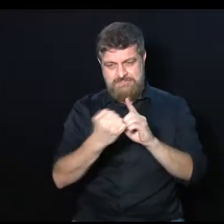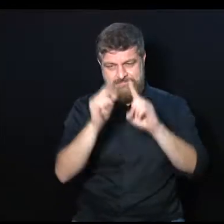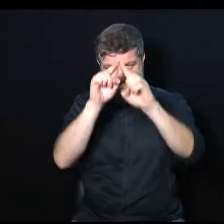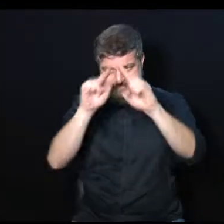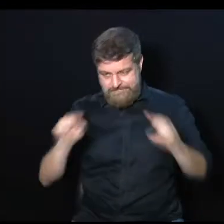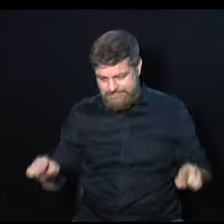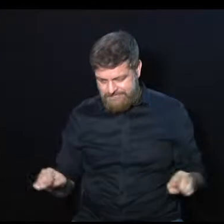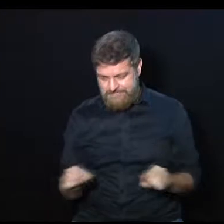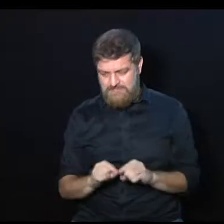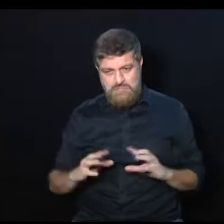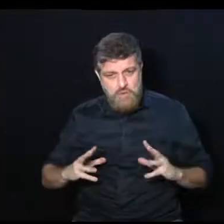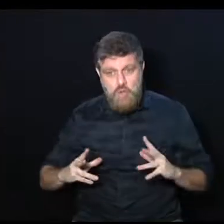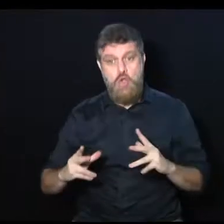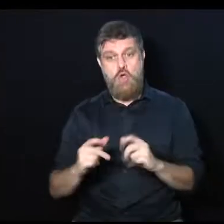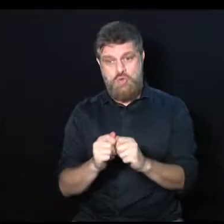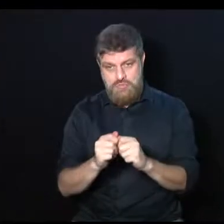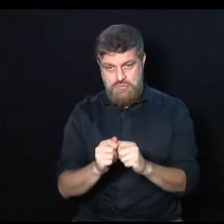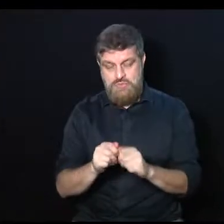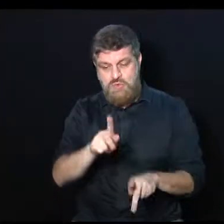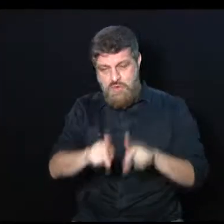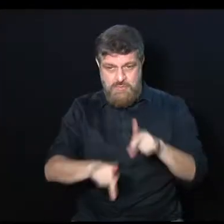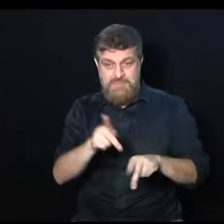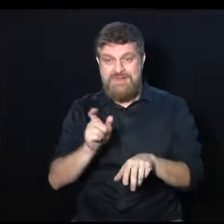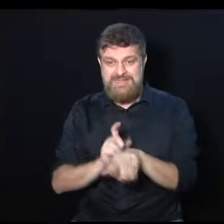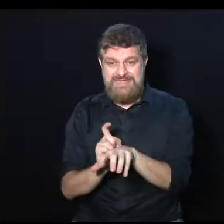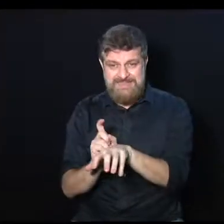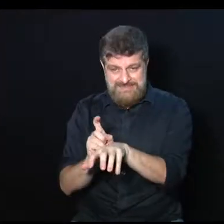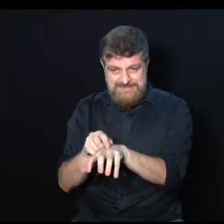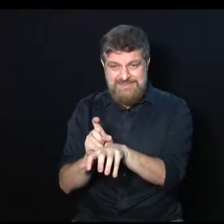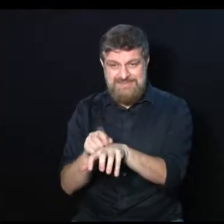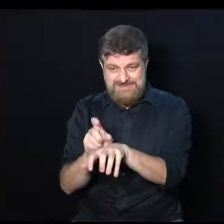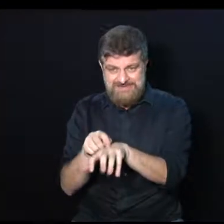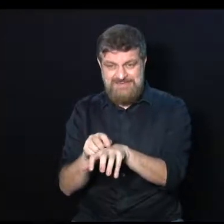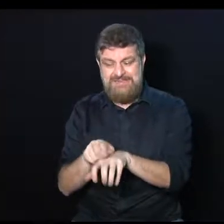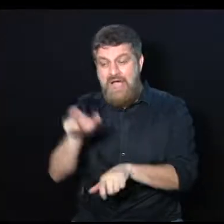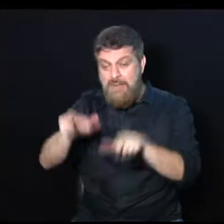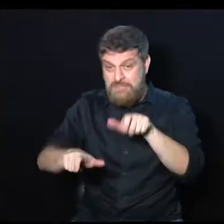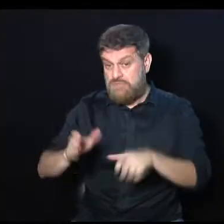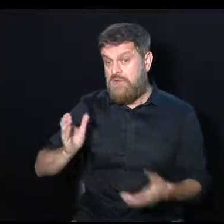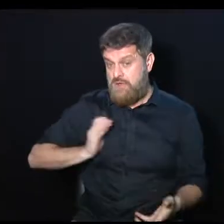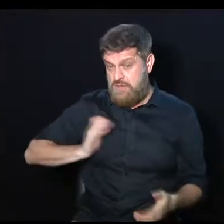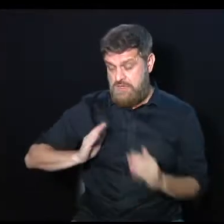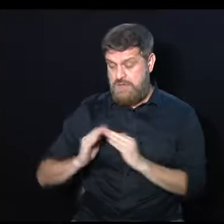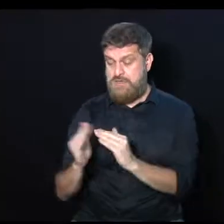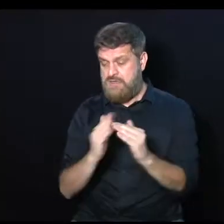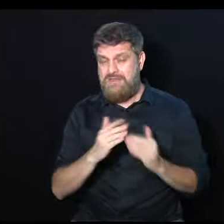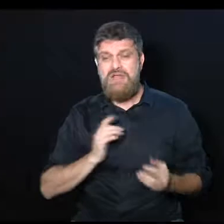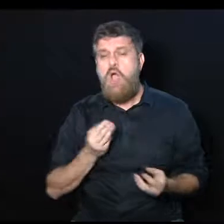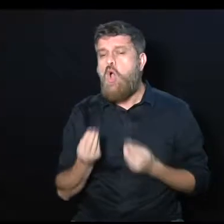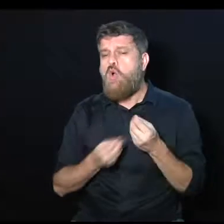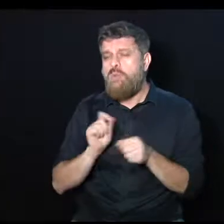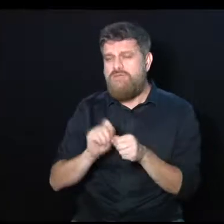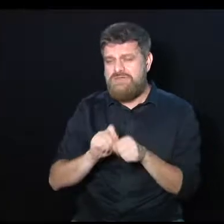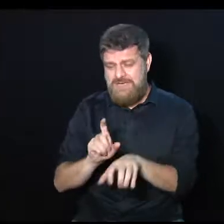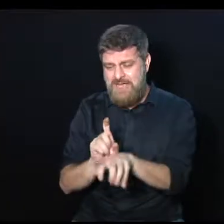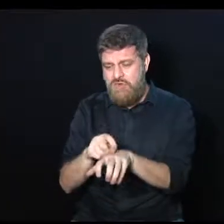pobres até os mais ricos. Hoje você tem escorpiões em vários condomínios de Campinas. Então, como você deve proceder para diminuir a população de escorpião, para prevenir o